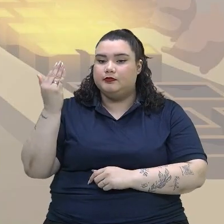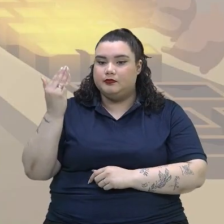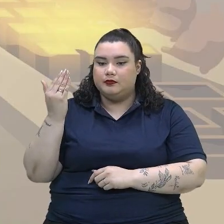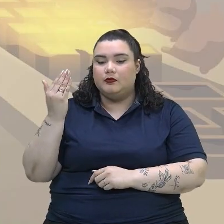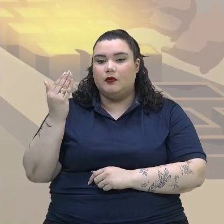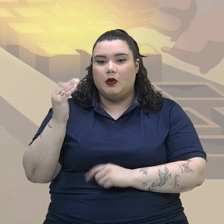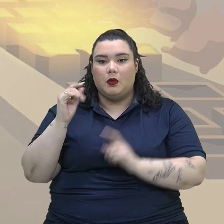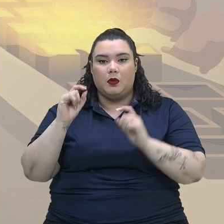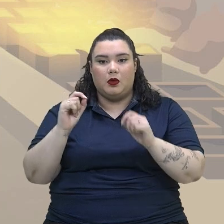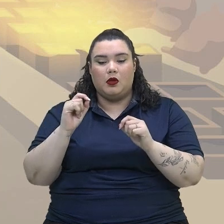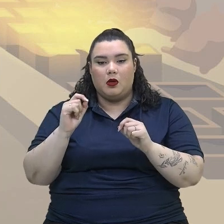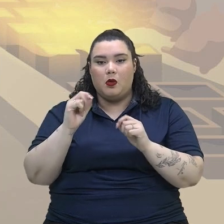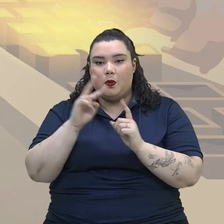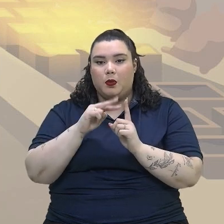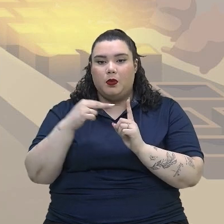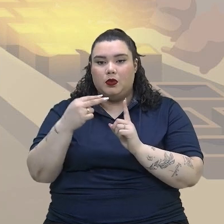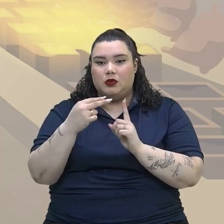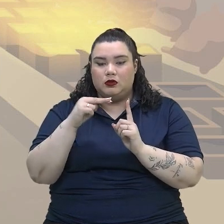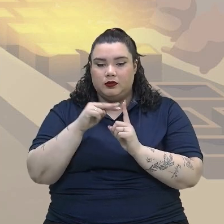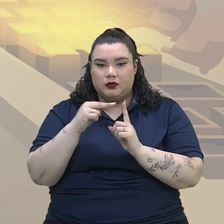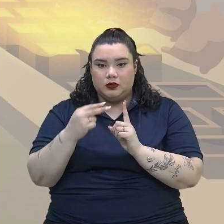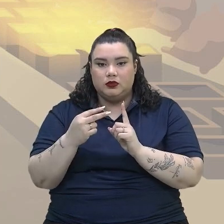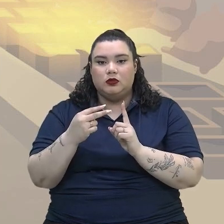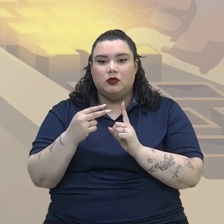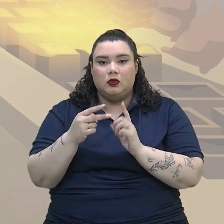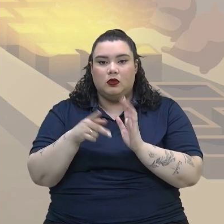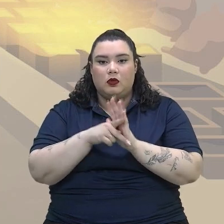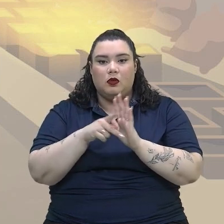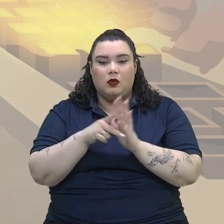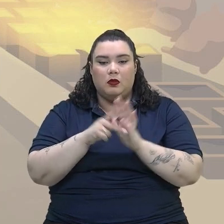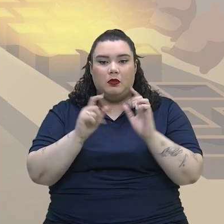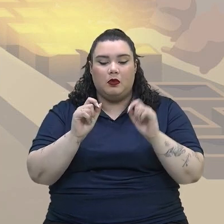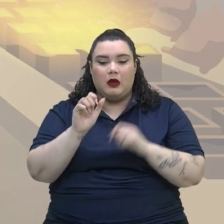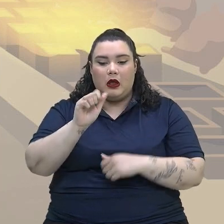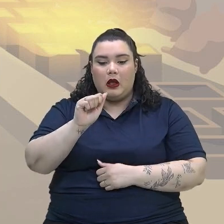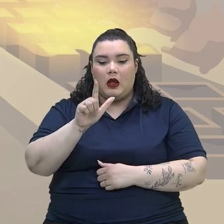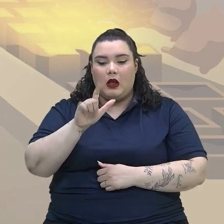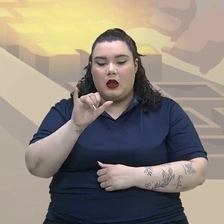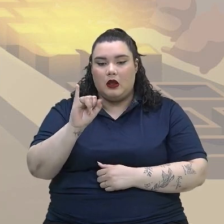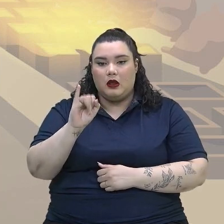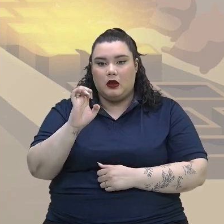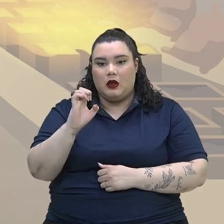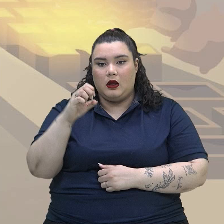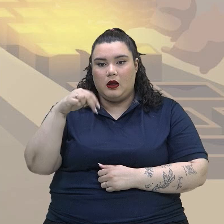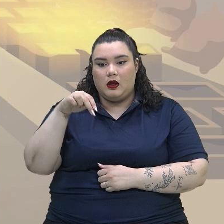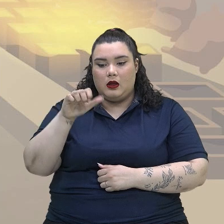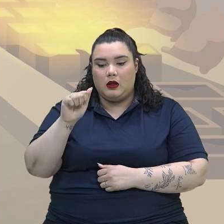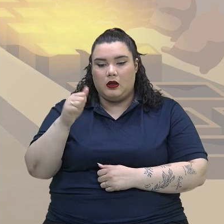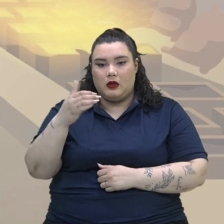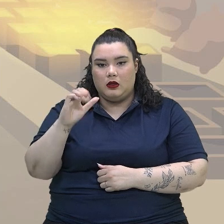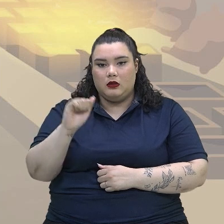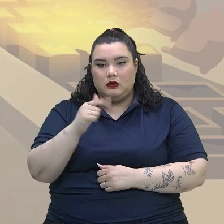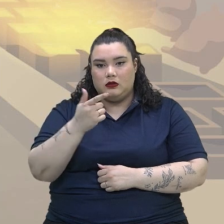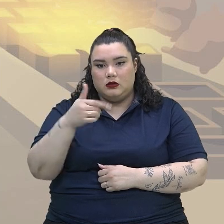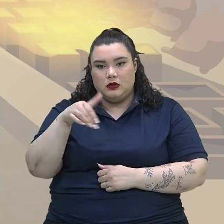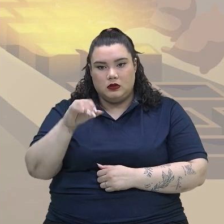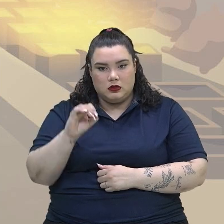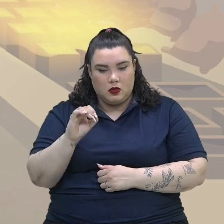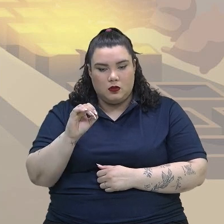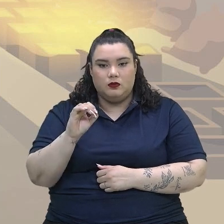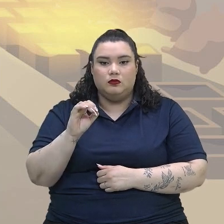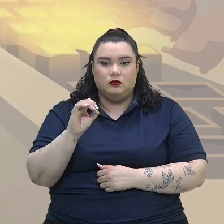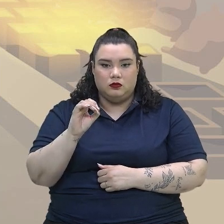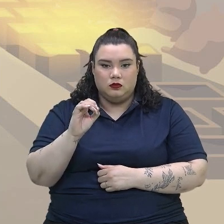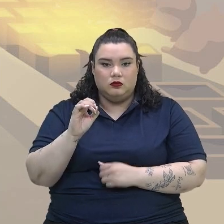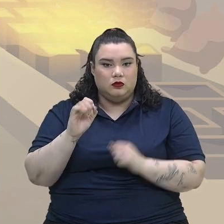a concepção aí da ideia de alienação. Então ele diz que o trabalho, no modo de produção capitalista,